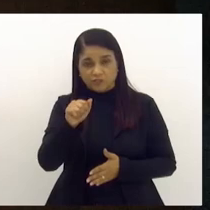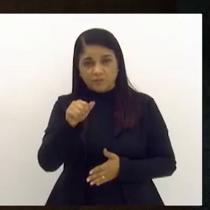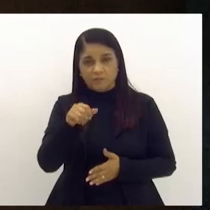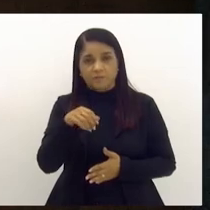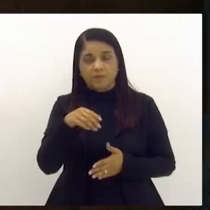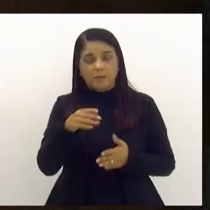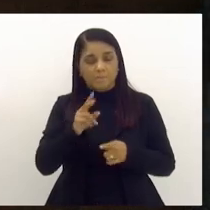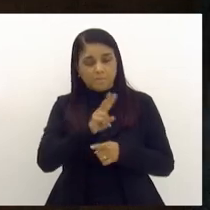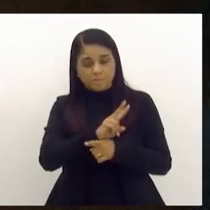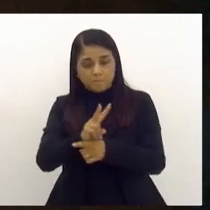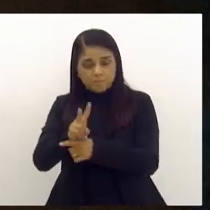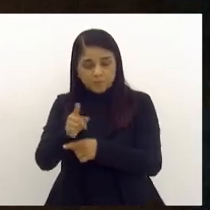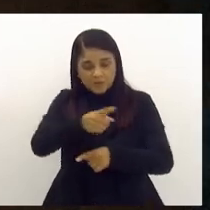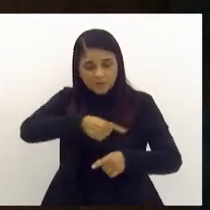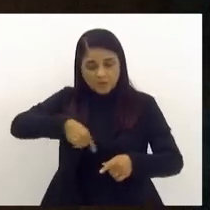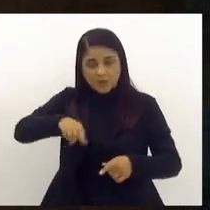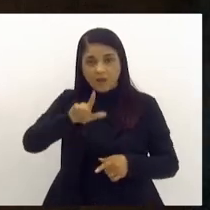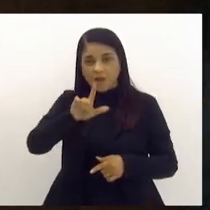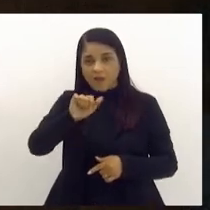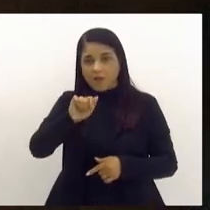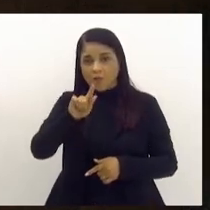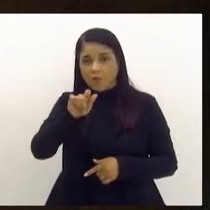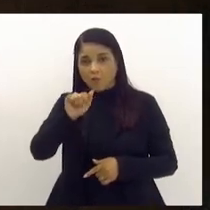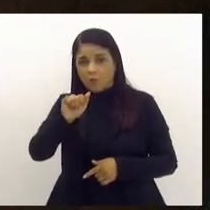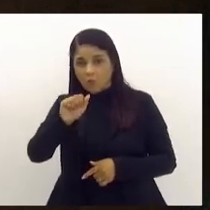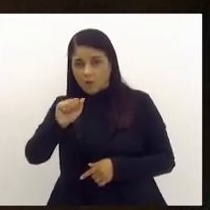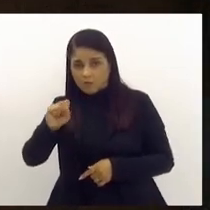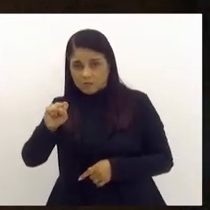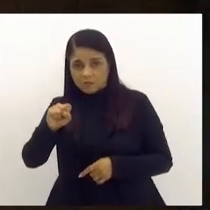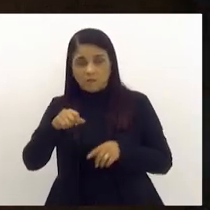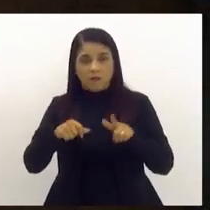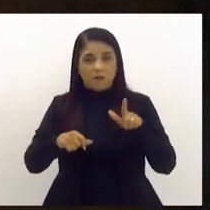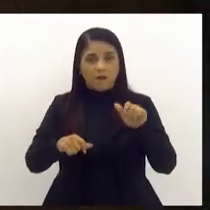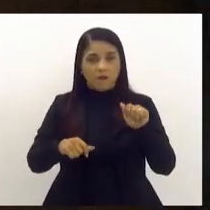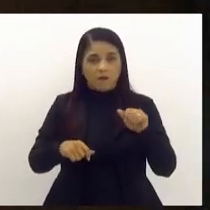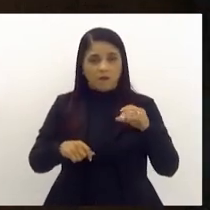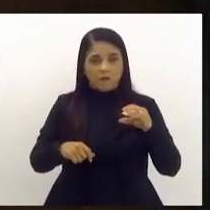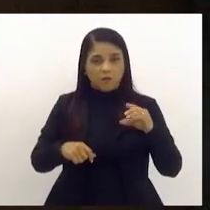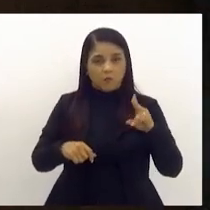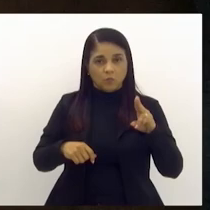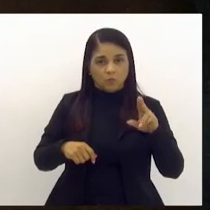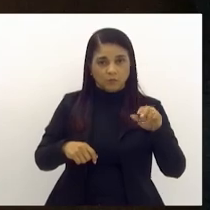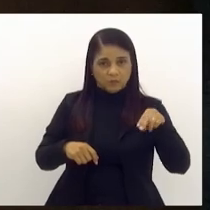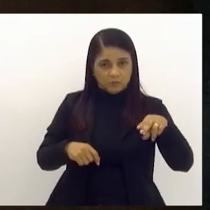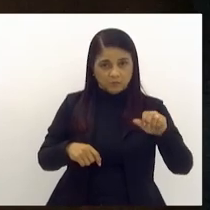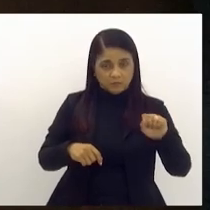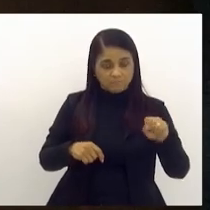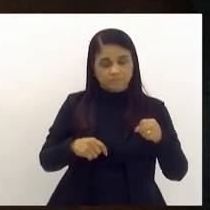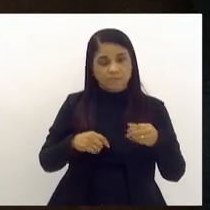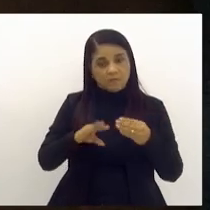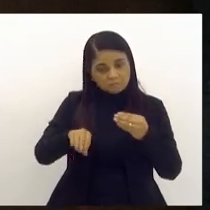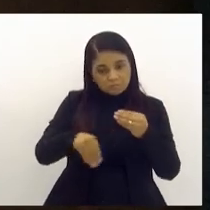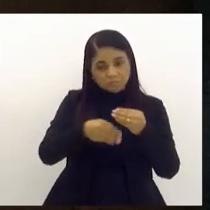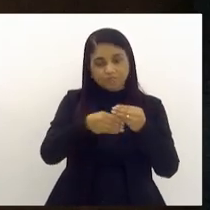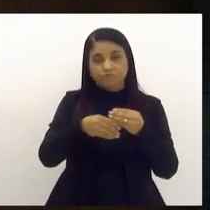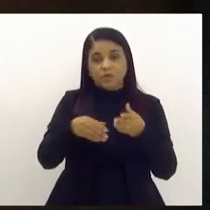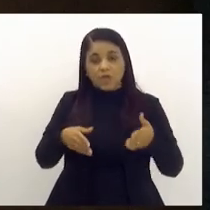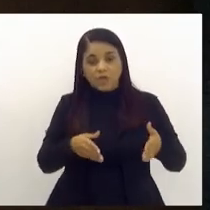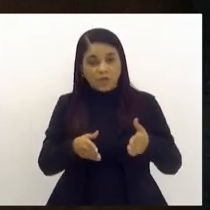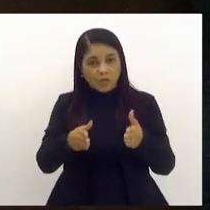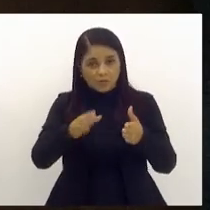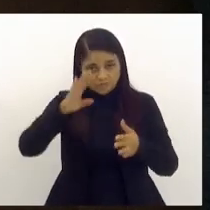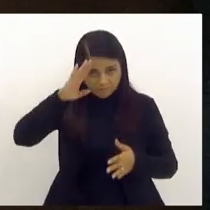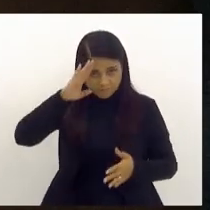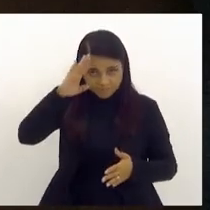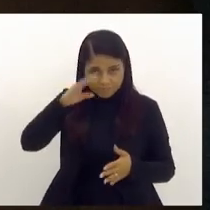das lagoas e lagunas. E nós acrescentamos rios, que é mais